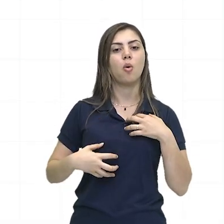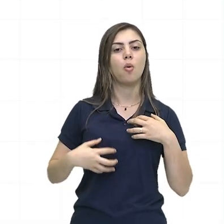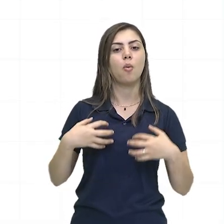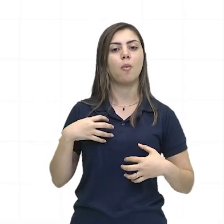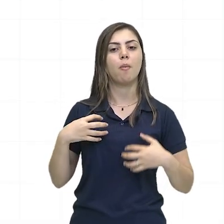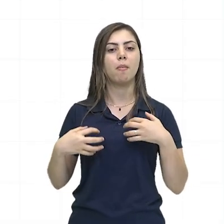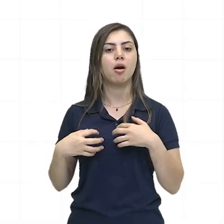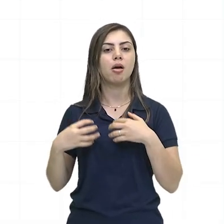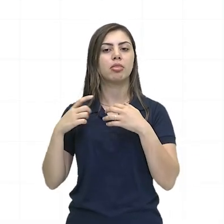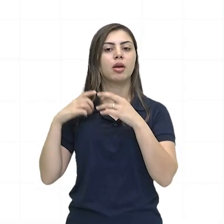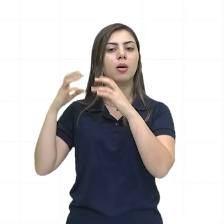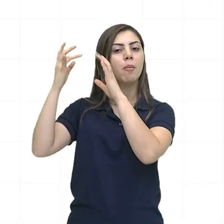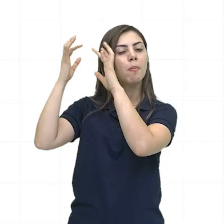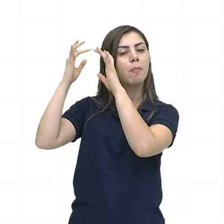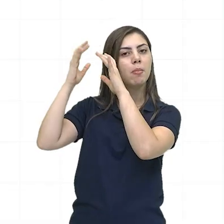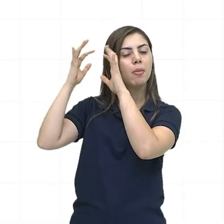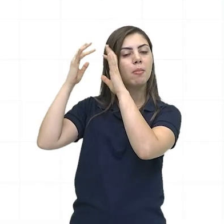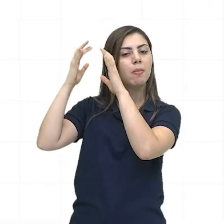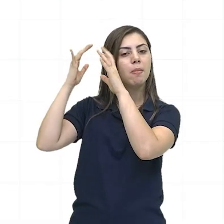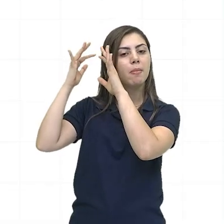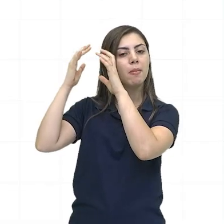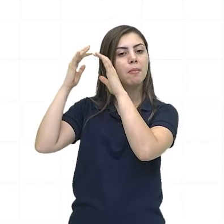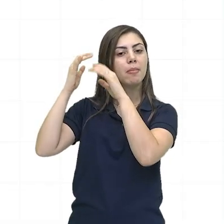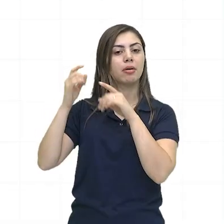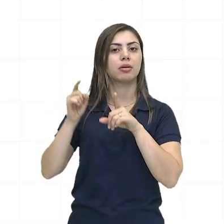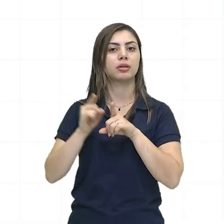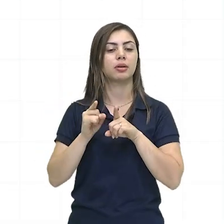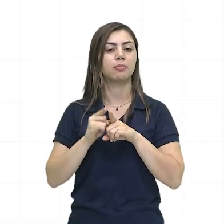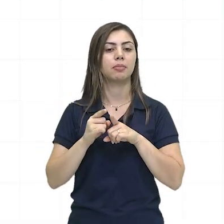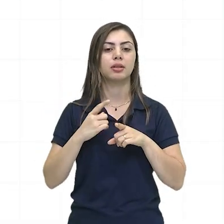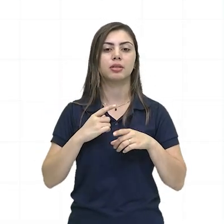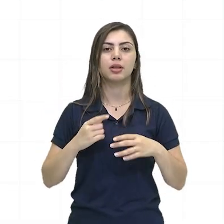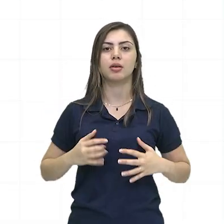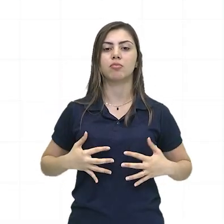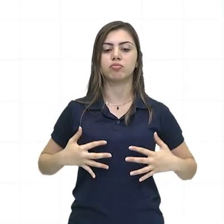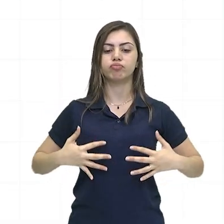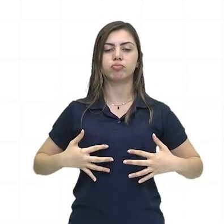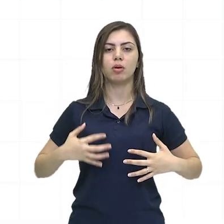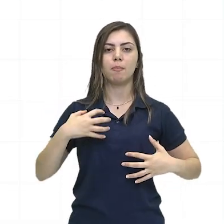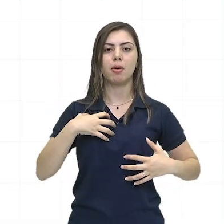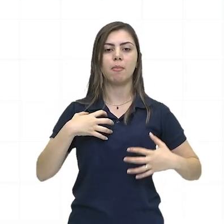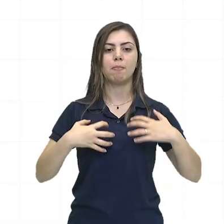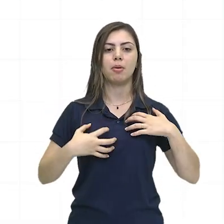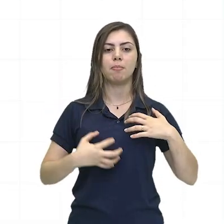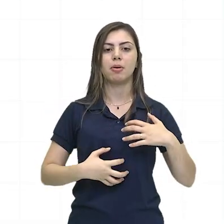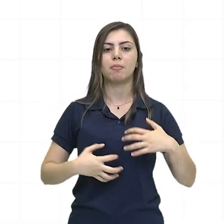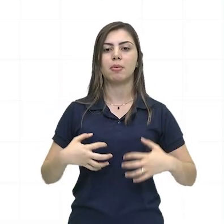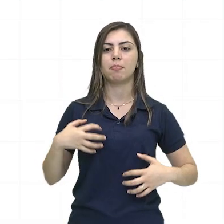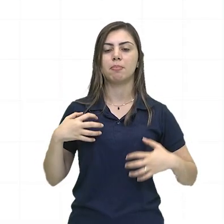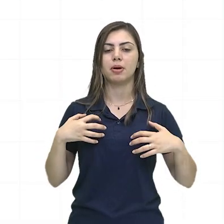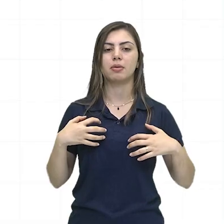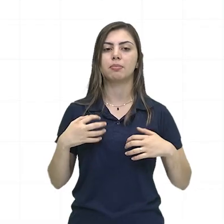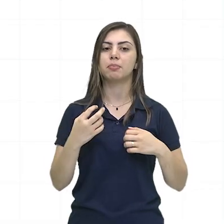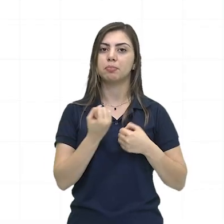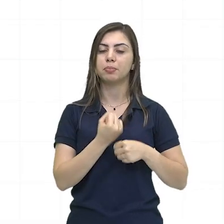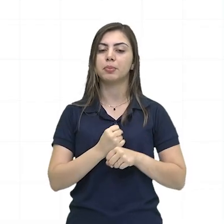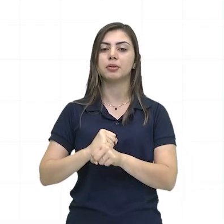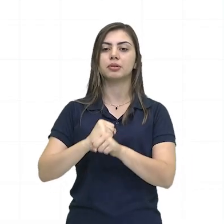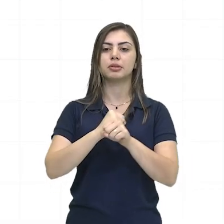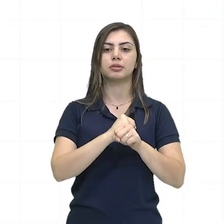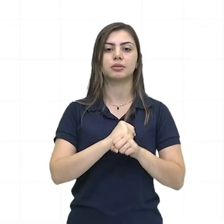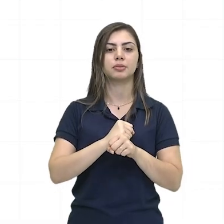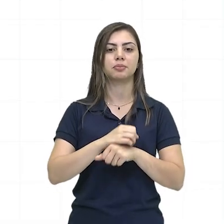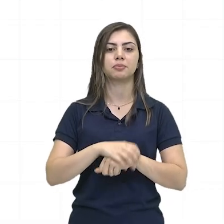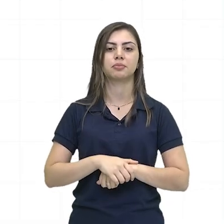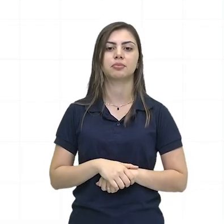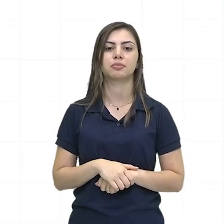os ossos do cérebro, né? E os ossos da caixa torácica, né? aliás, os ossos do crânio e da caixa torácica.